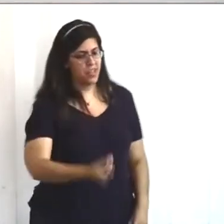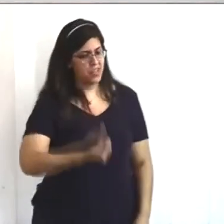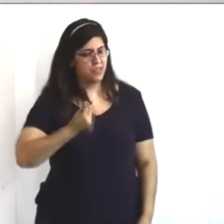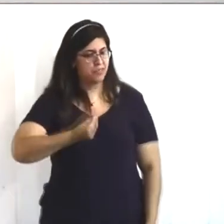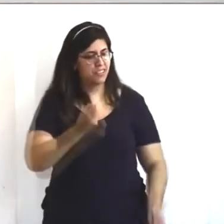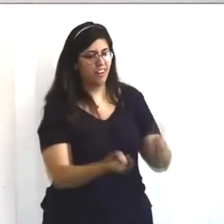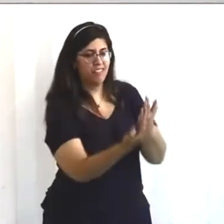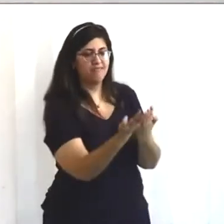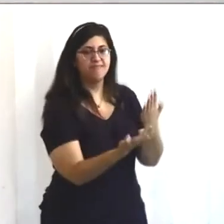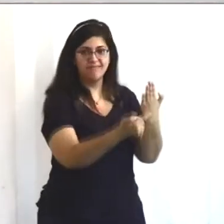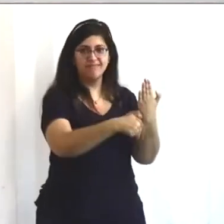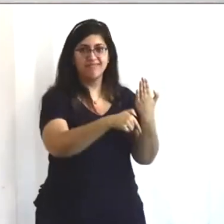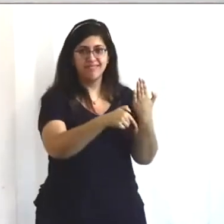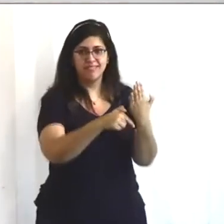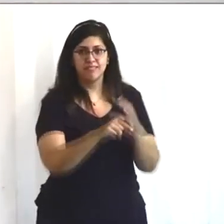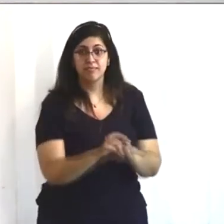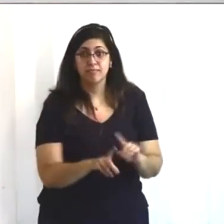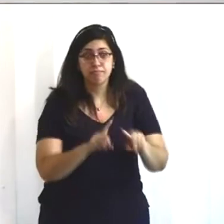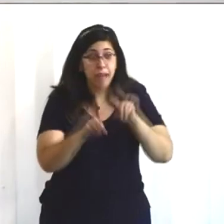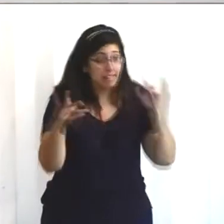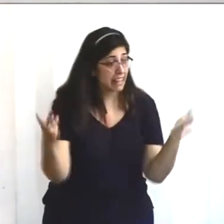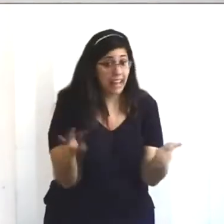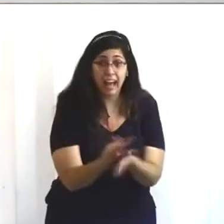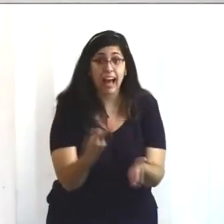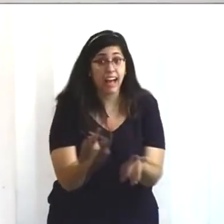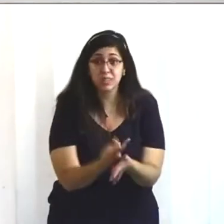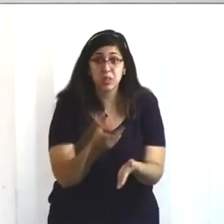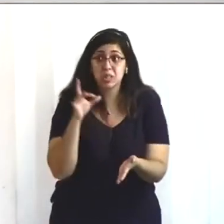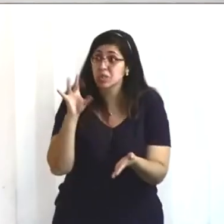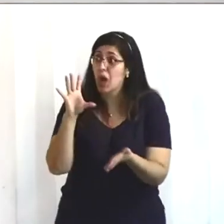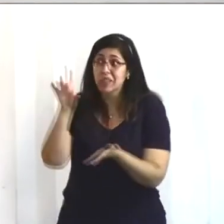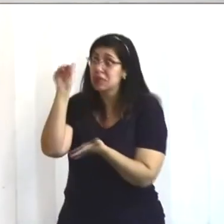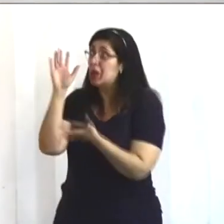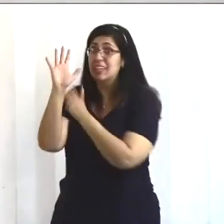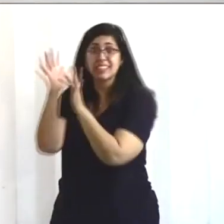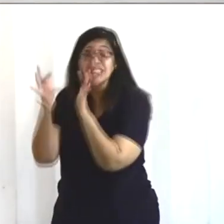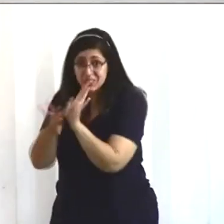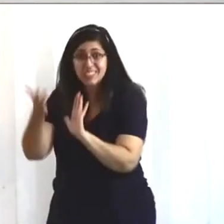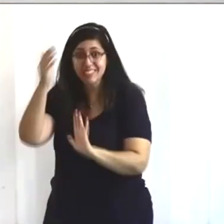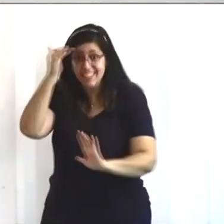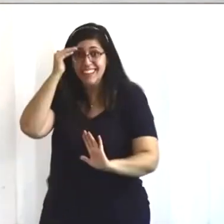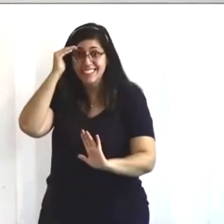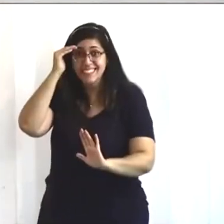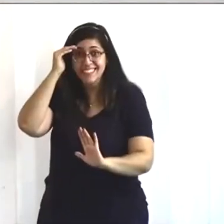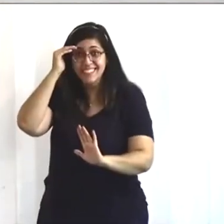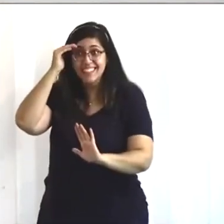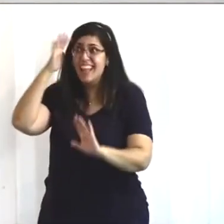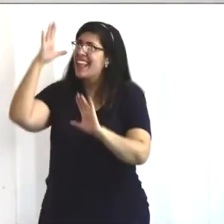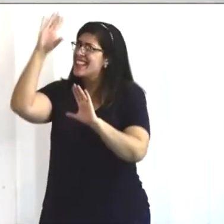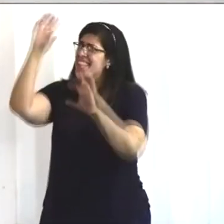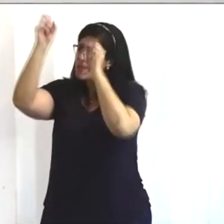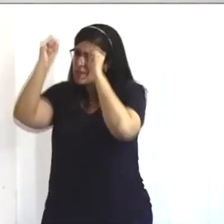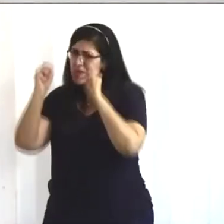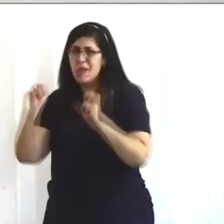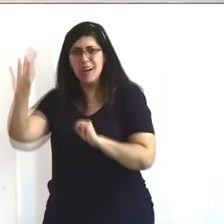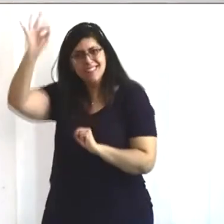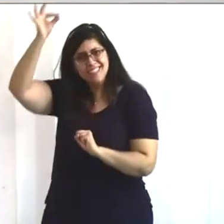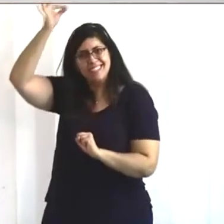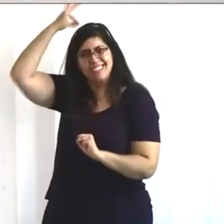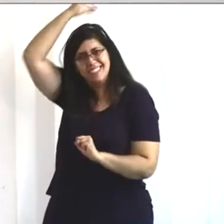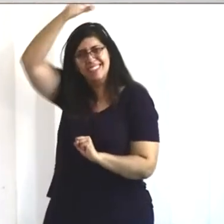gente que vivia na esperança do Messias. Jesus está falando de gente que conhecia os Salmos. Jesus está falando